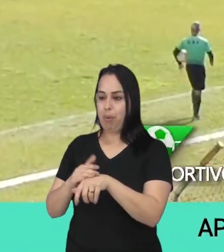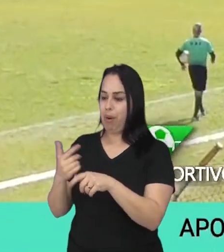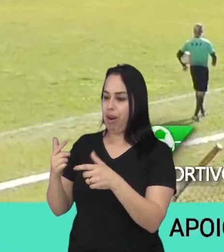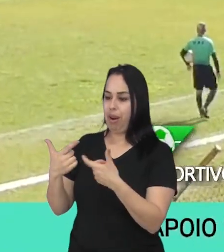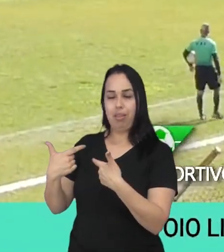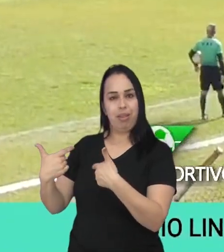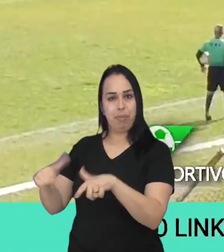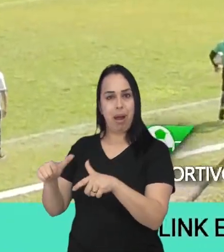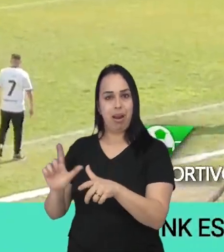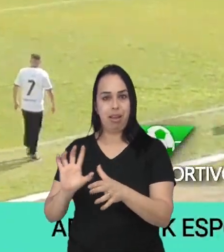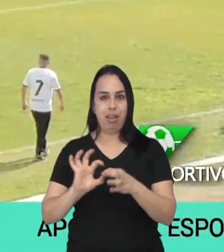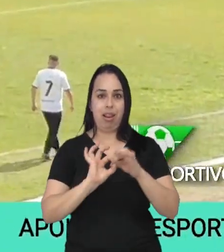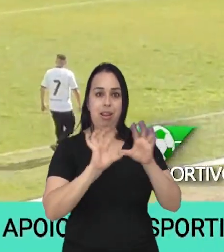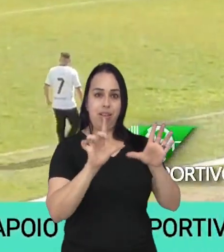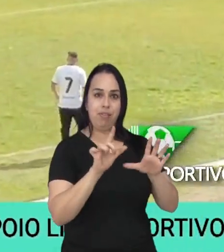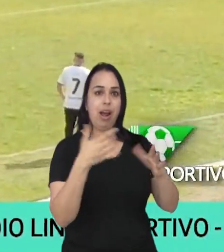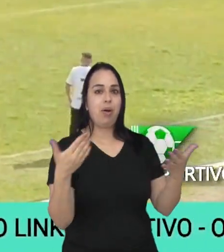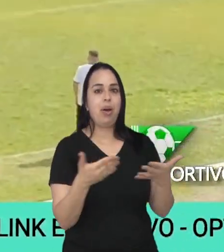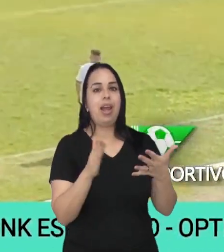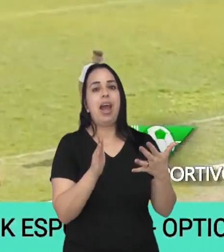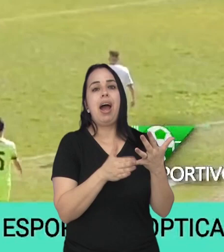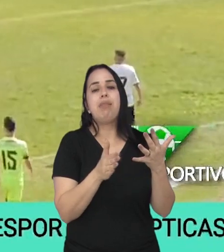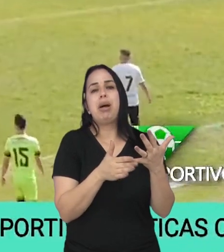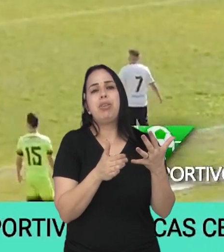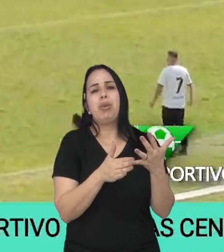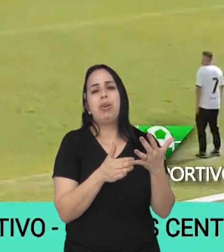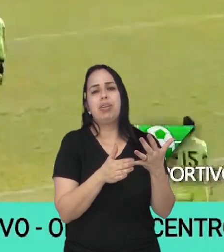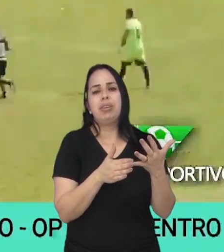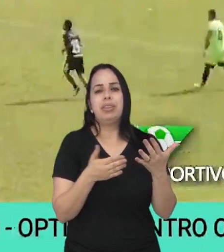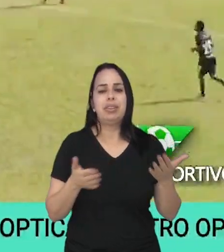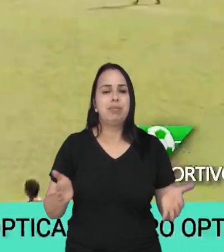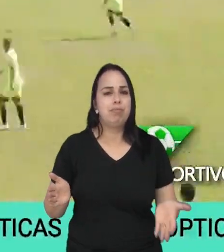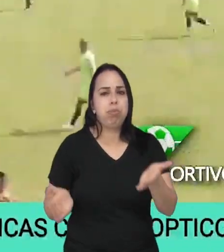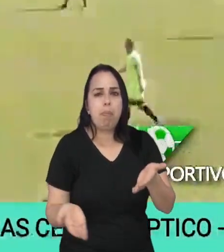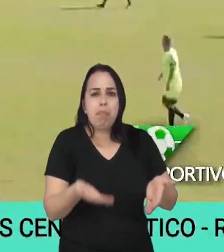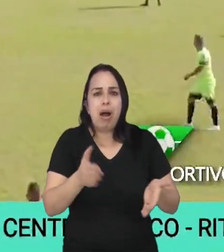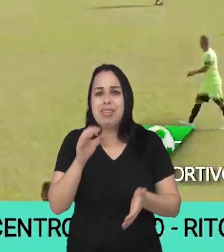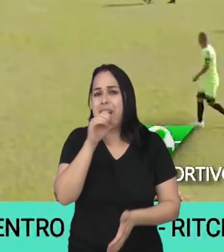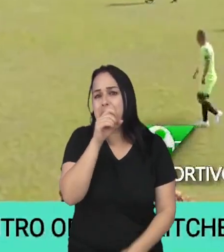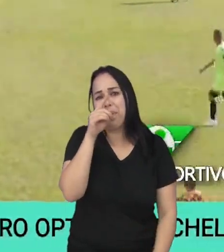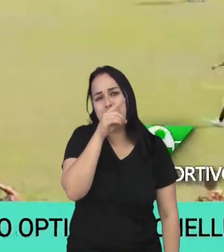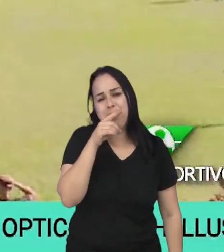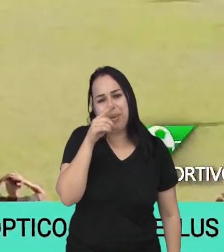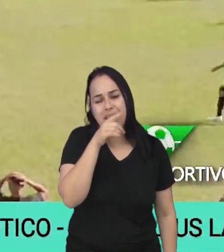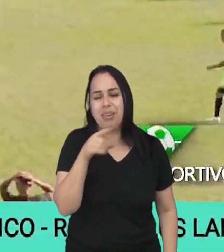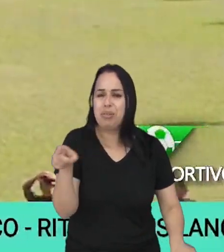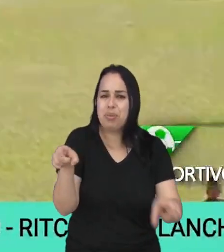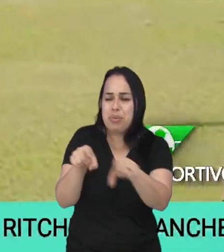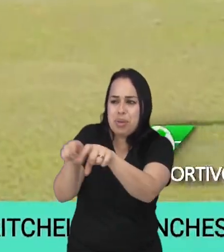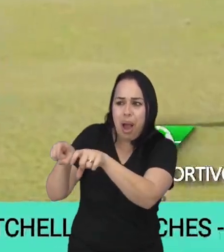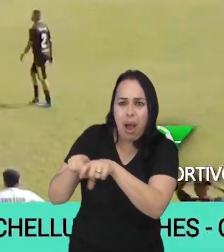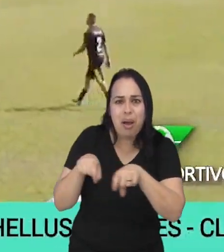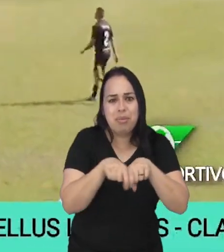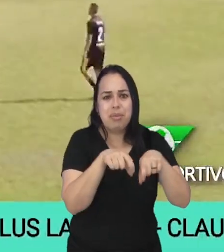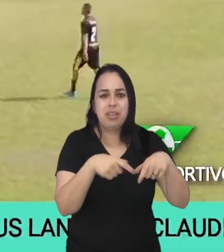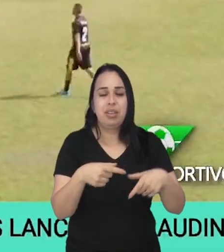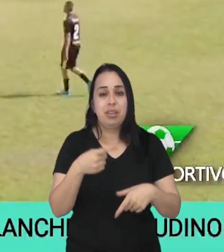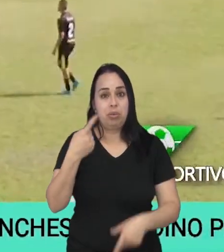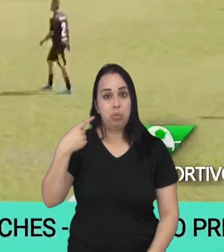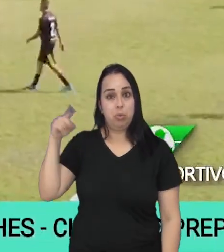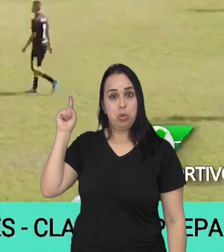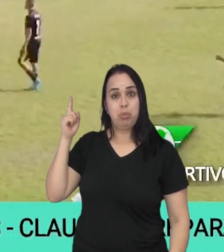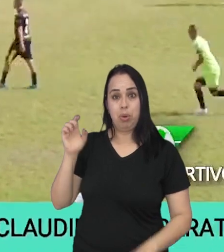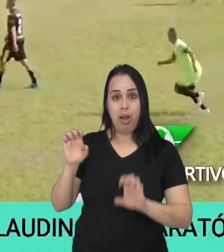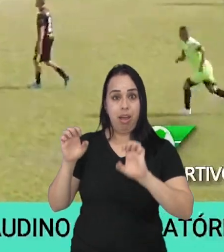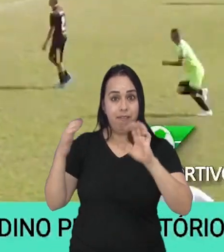ele é atleta amador e disputa a Copa Evangélica. Joga as famosas sabadeiras e domingueiras pelos campos de São José. Na